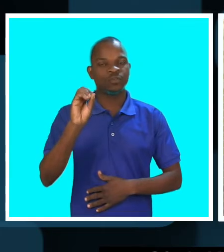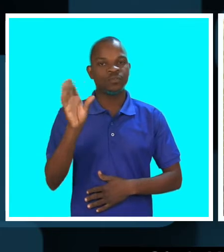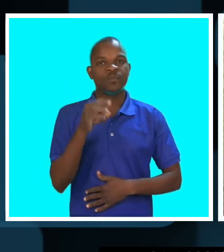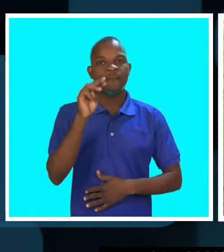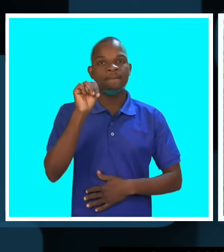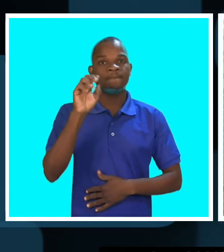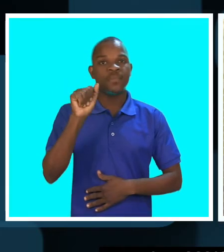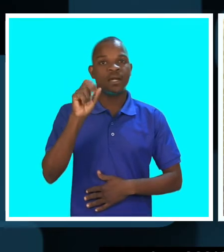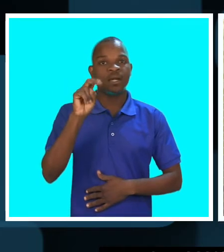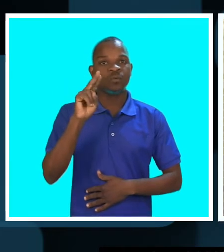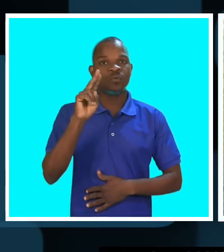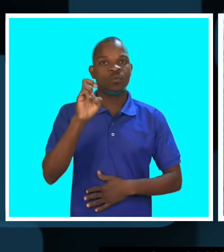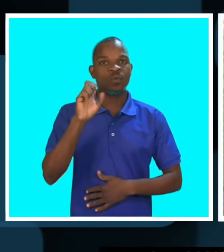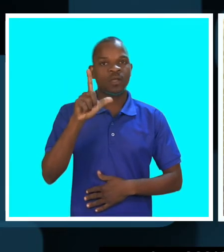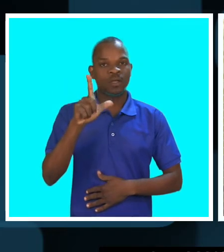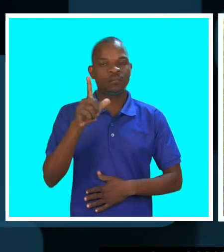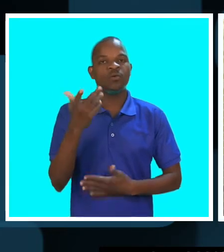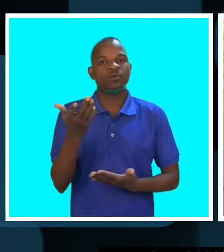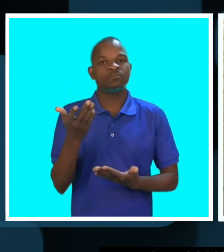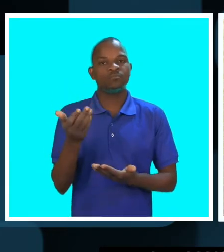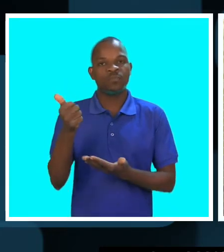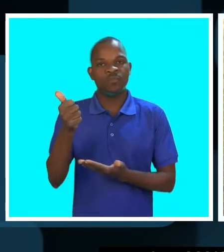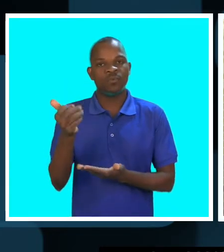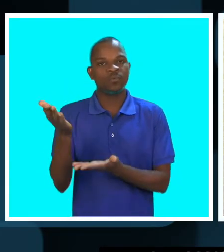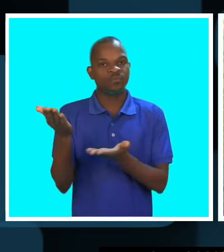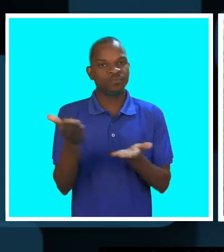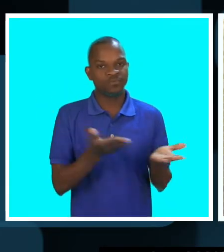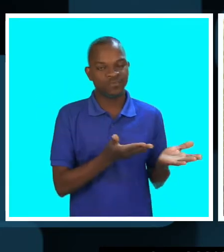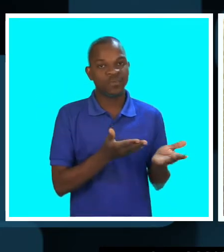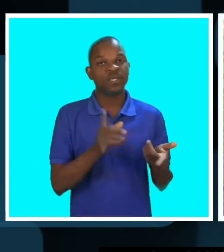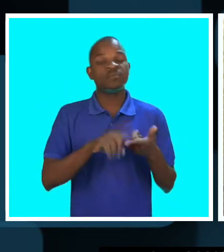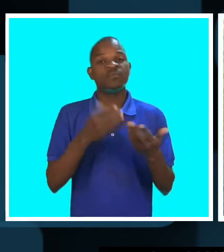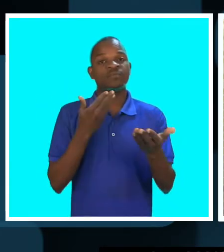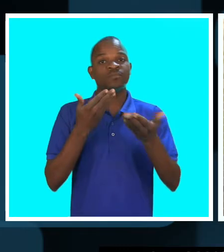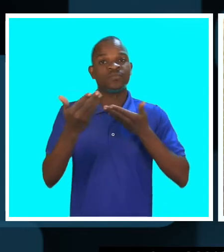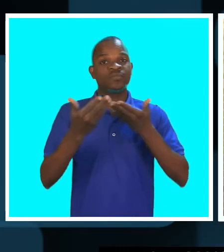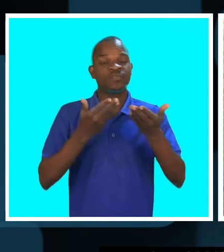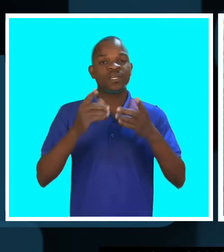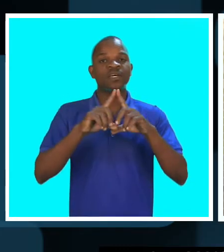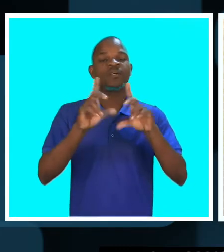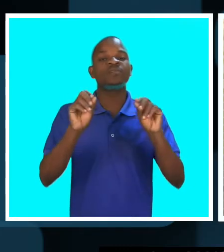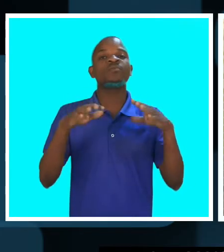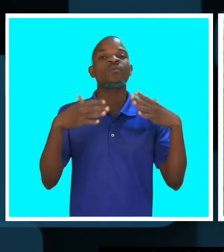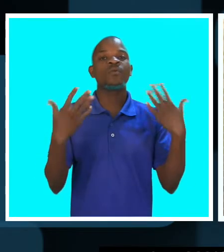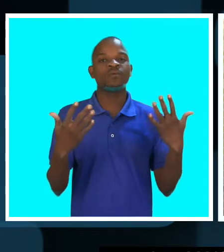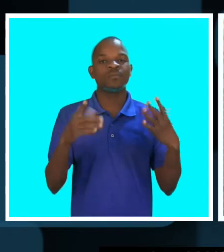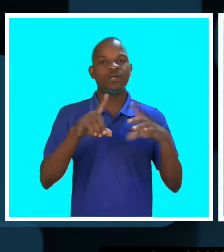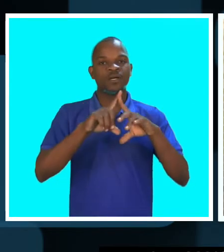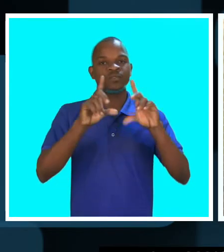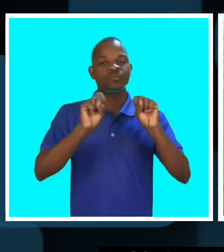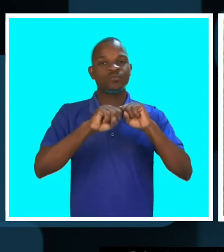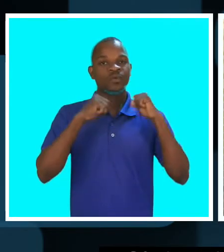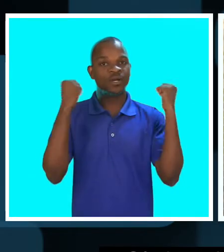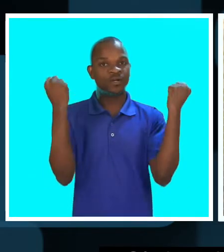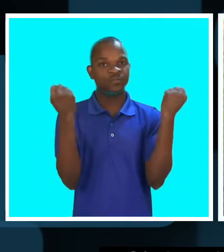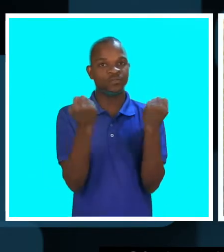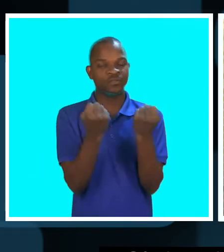saude e agradecer a sua presença aqui no Mais Vida. E vamos conversar em torno desta vossa